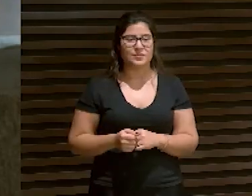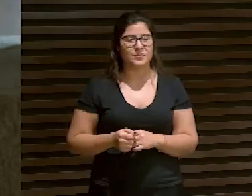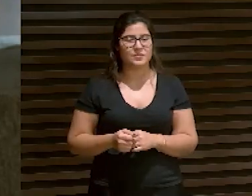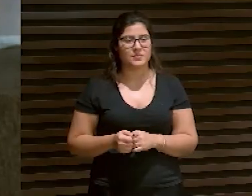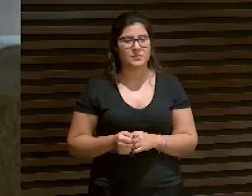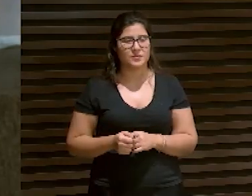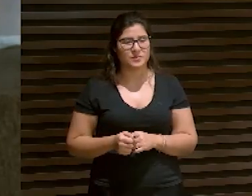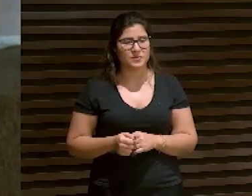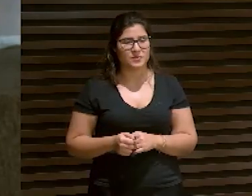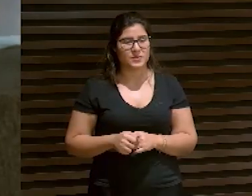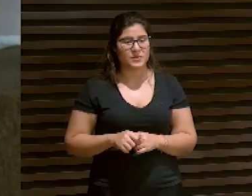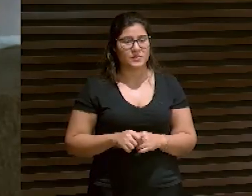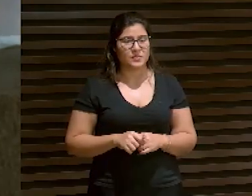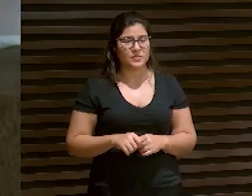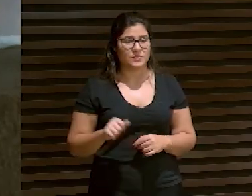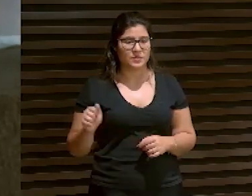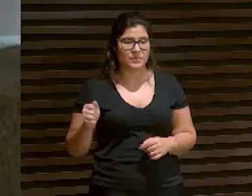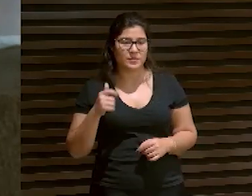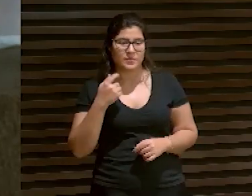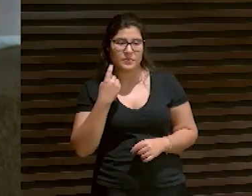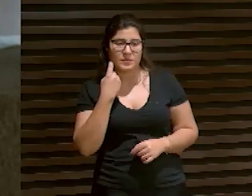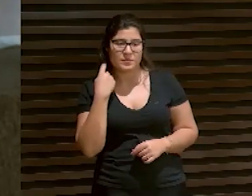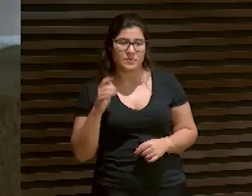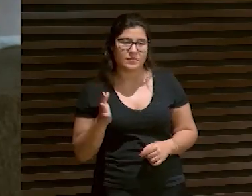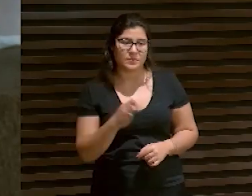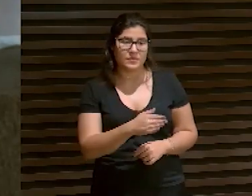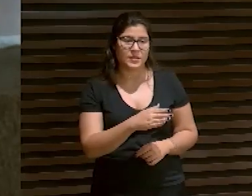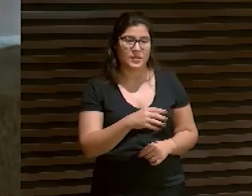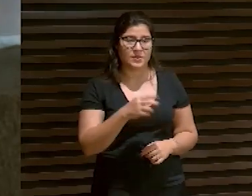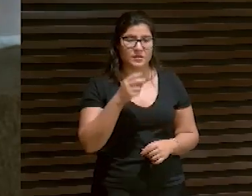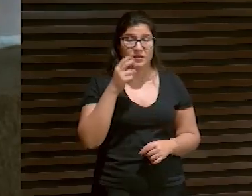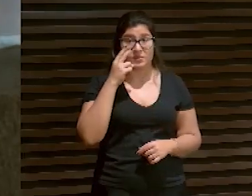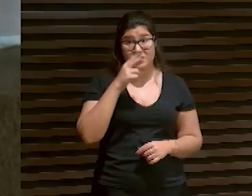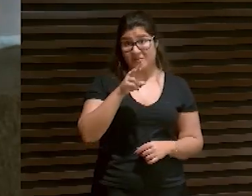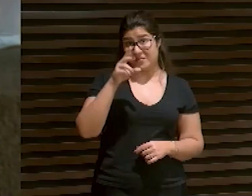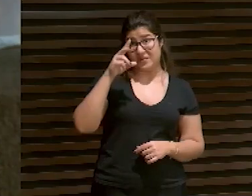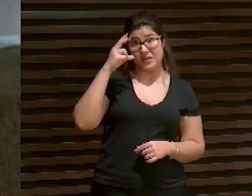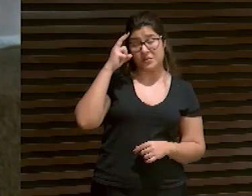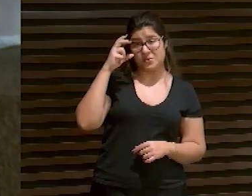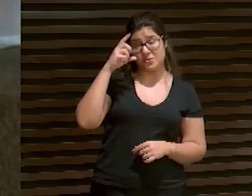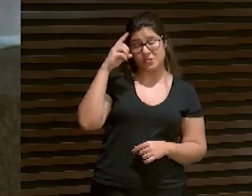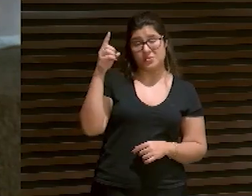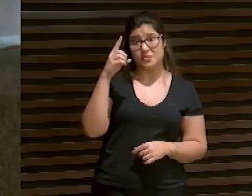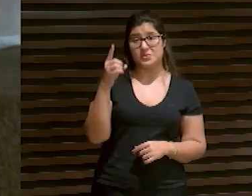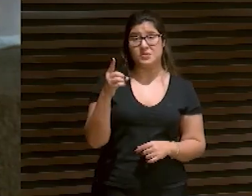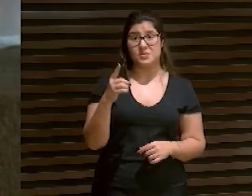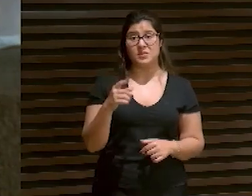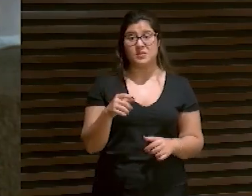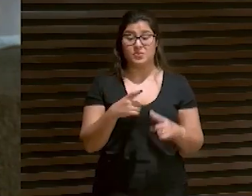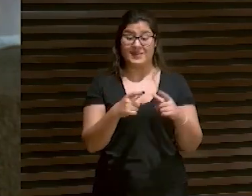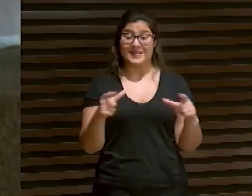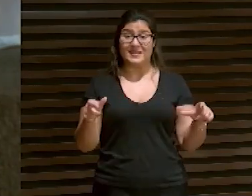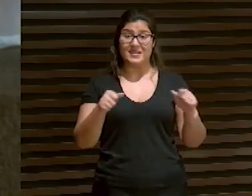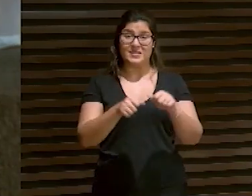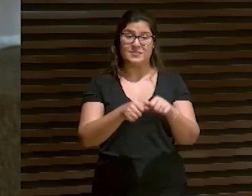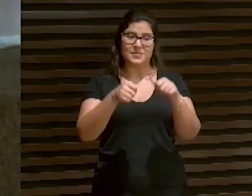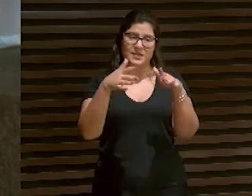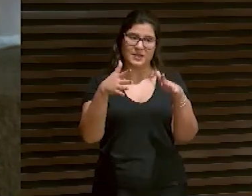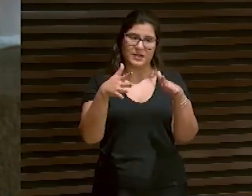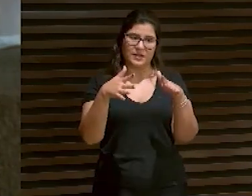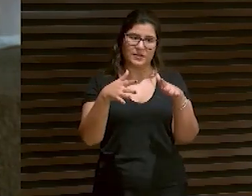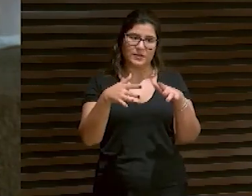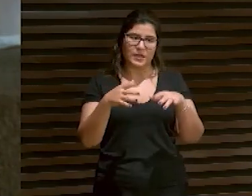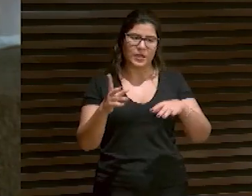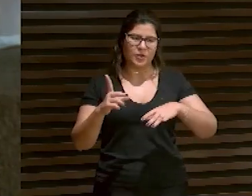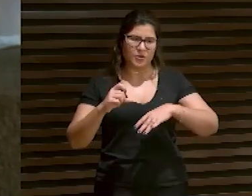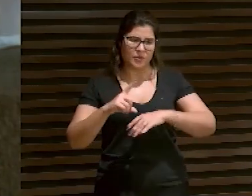dia. Mas ainda assim, também é um grande milagre ver Deus controlar um peixe. Mas, irmãos, um verme ser